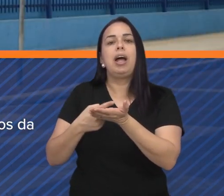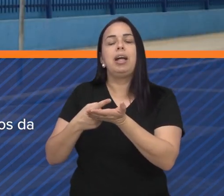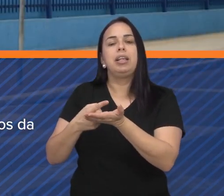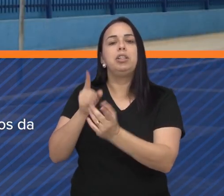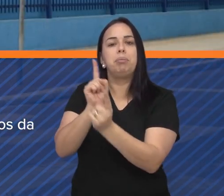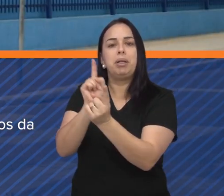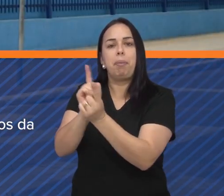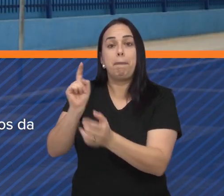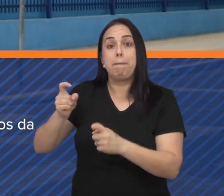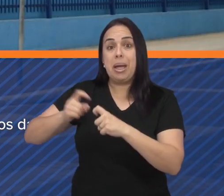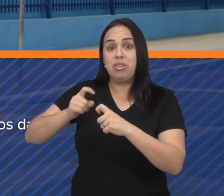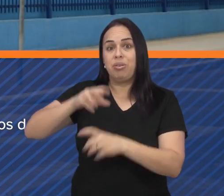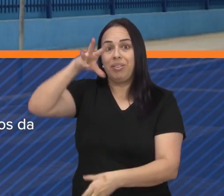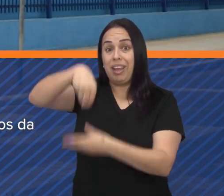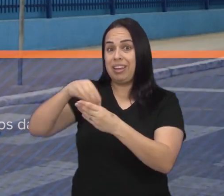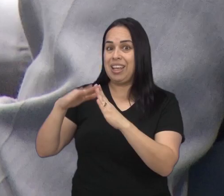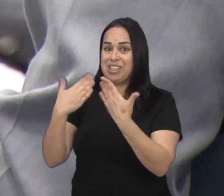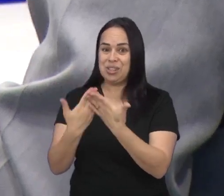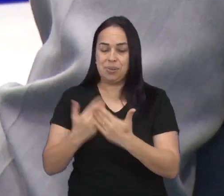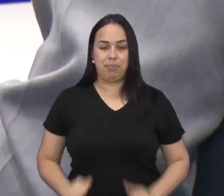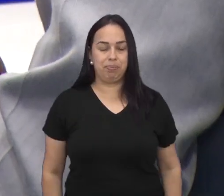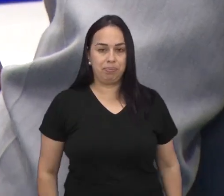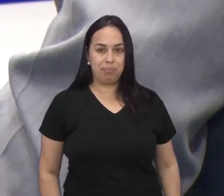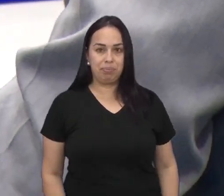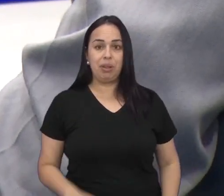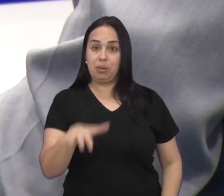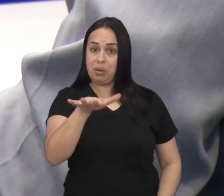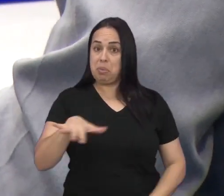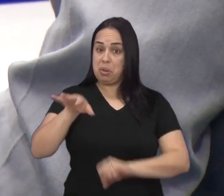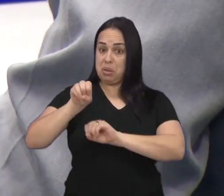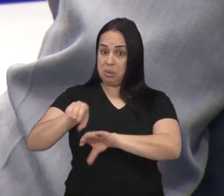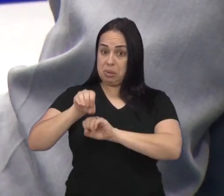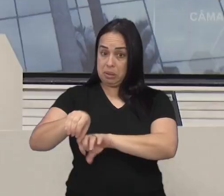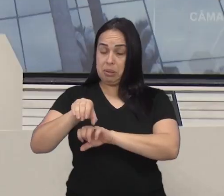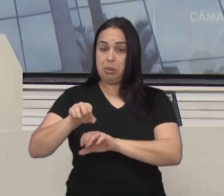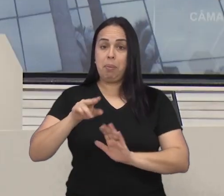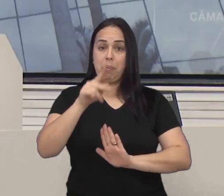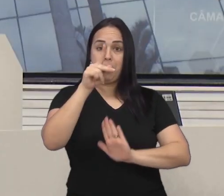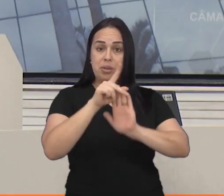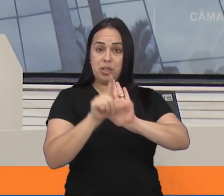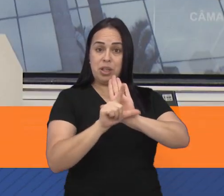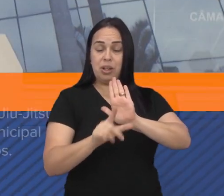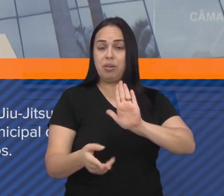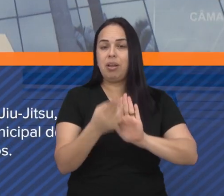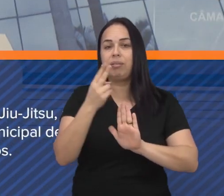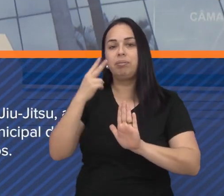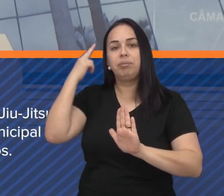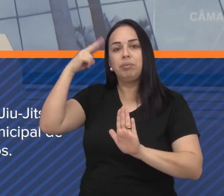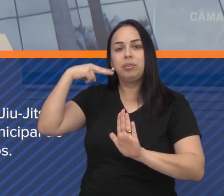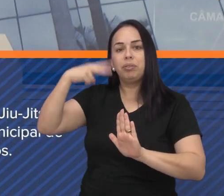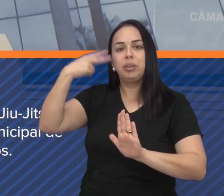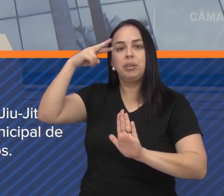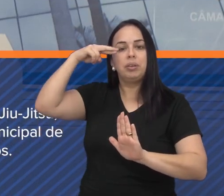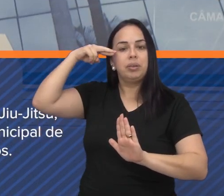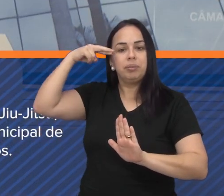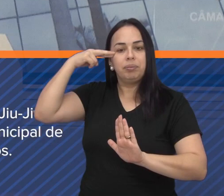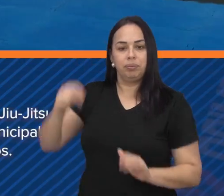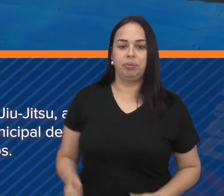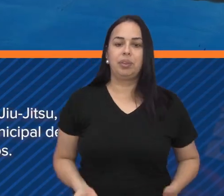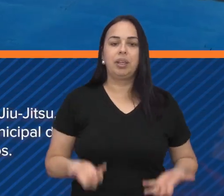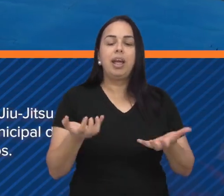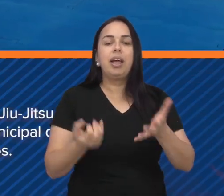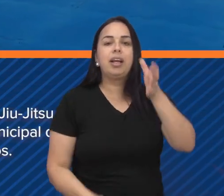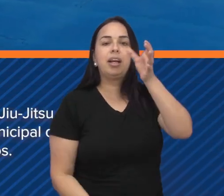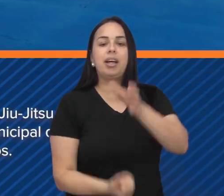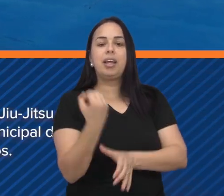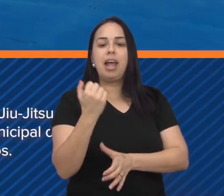das redes pública e privada do município. Mantendo o tema na educação, segue na pauta um projeto do vereador Rogério da Acazem, que